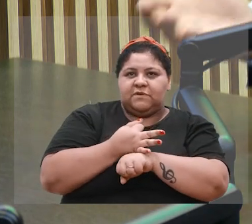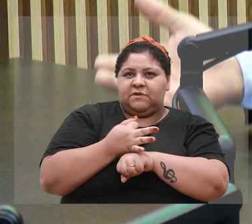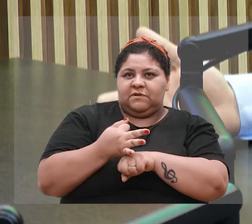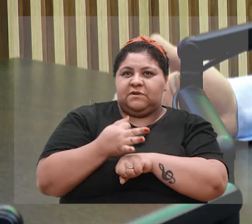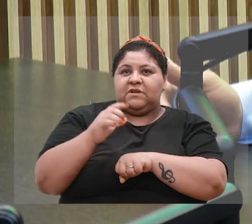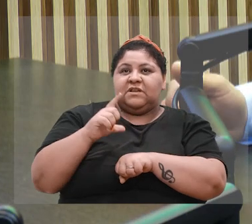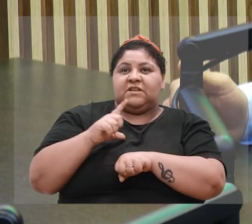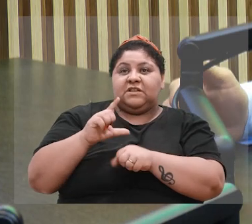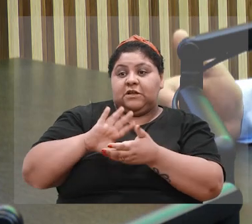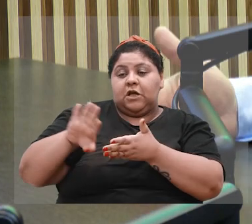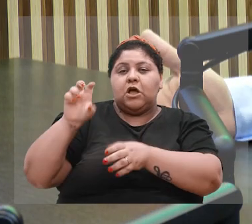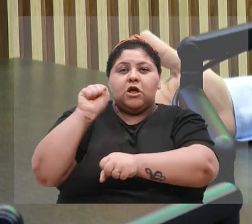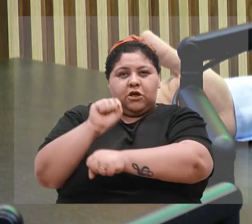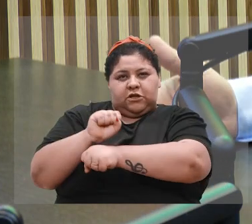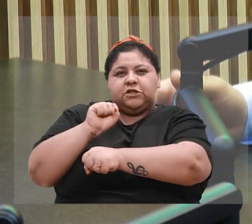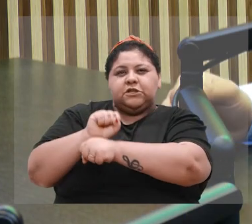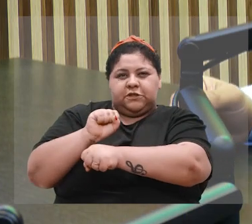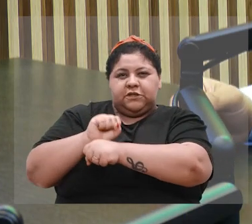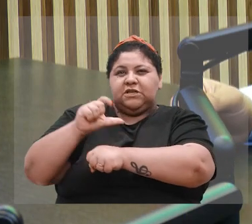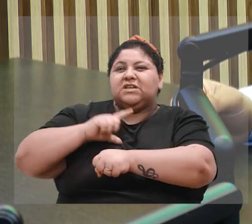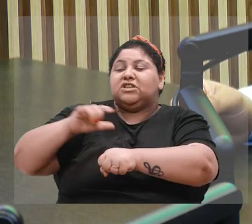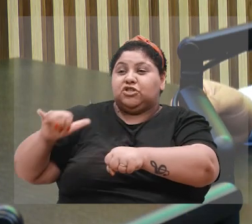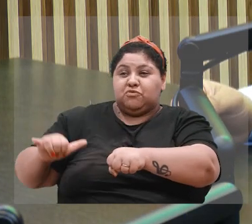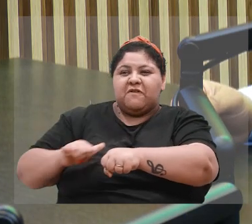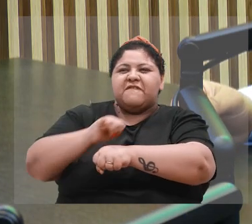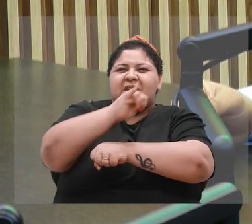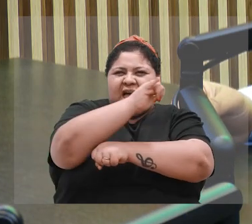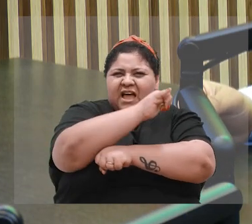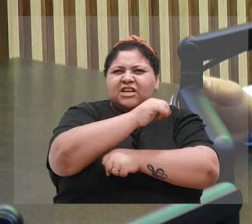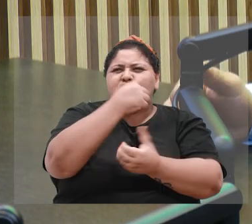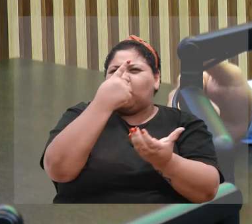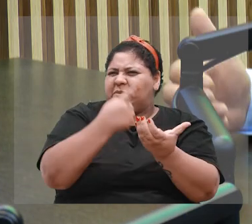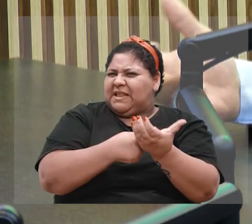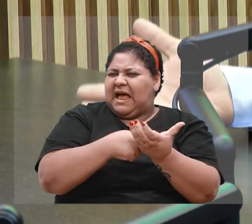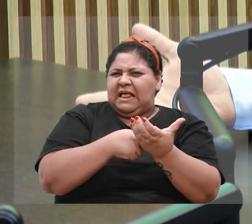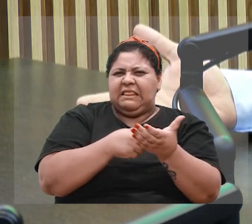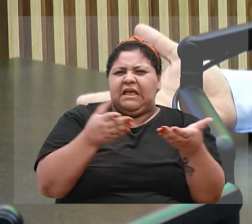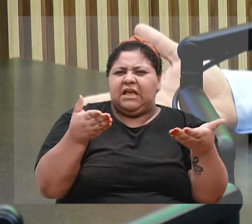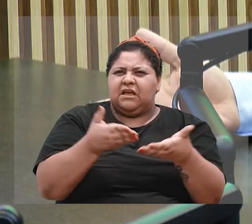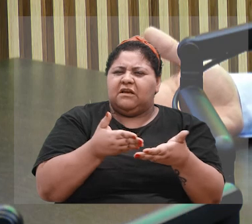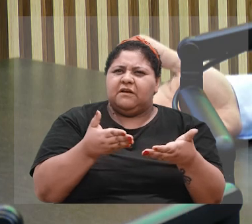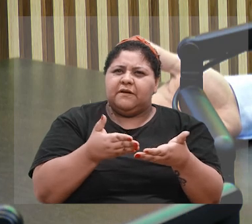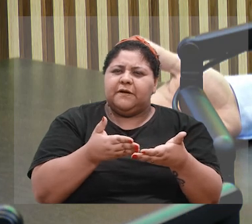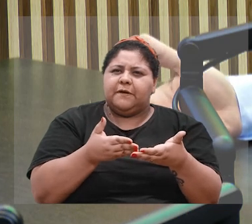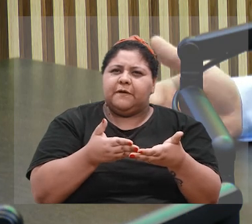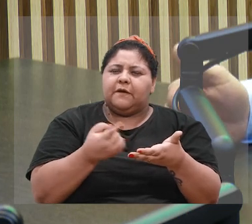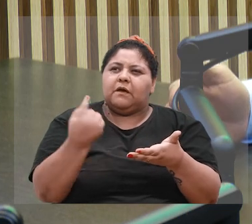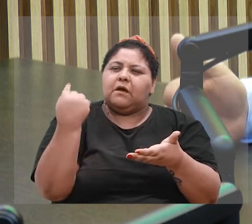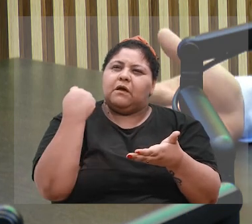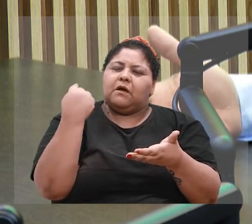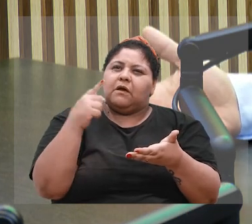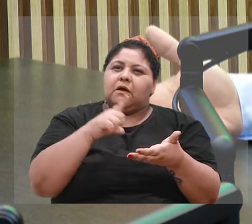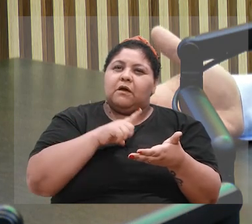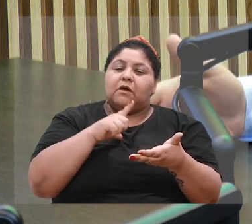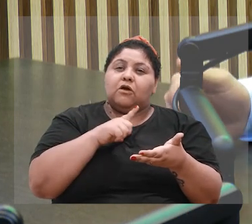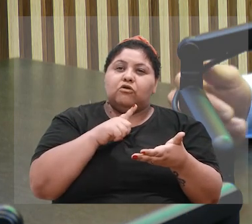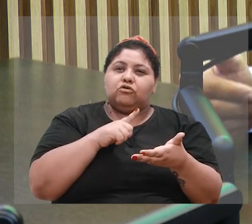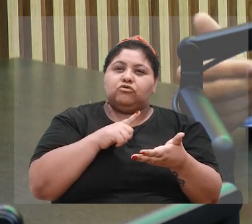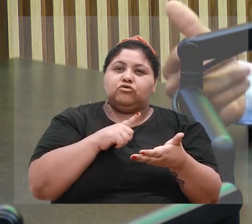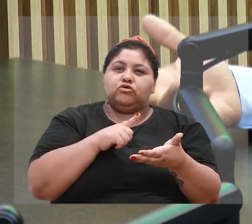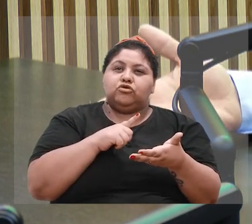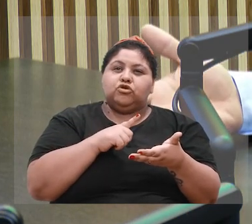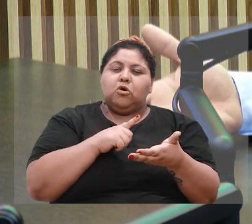esperando o melhor momento. Eu tinha uma viagem marcada, né? Até naquela época eu tinha um relacionamento, nós tínhamos uma